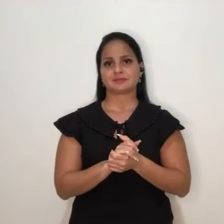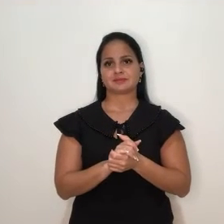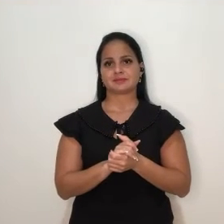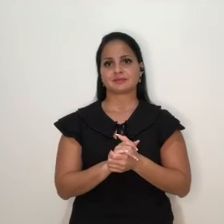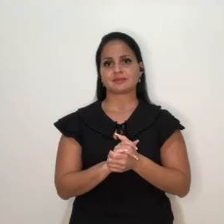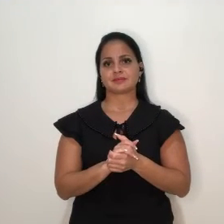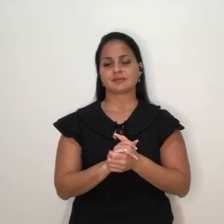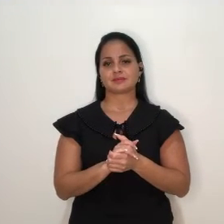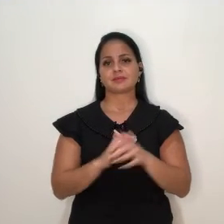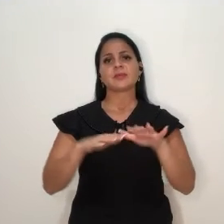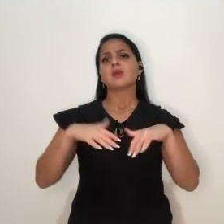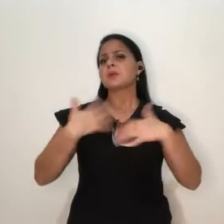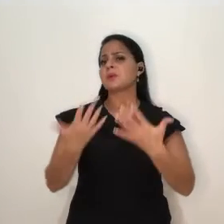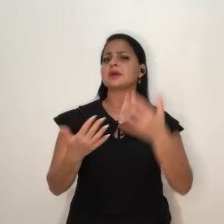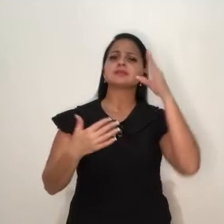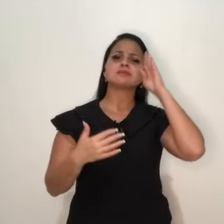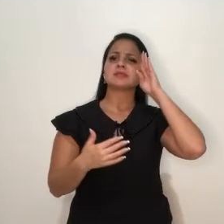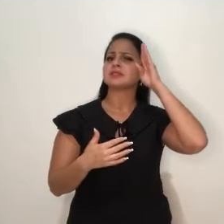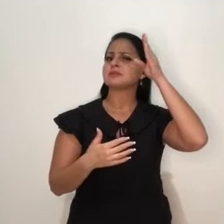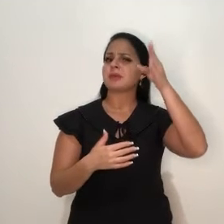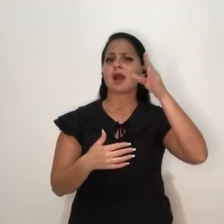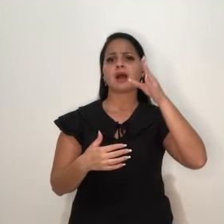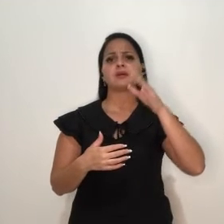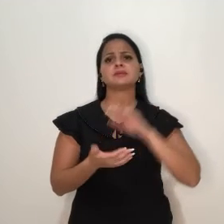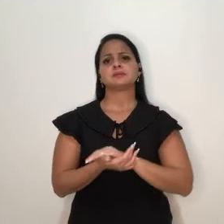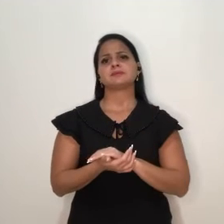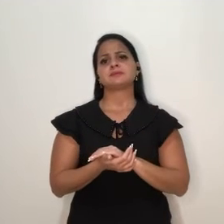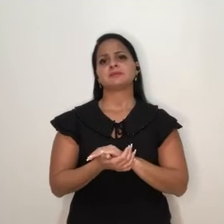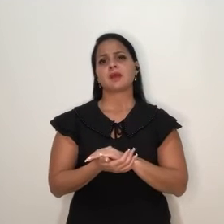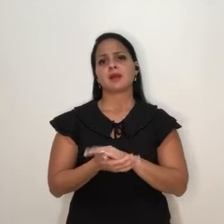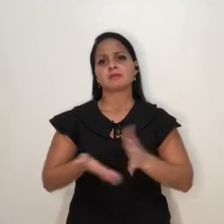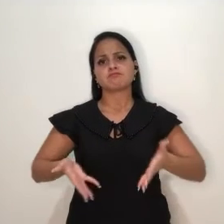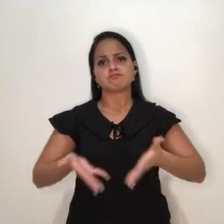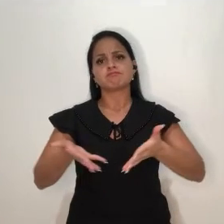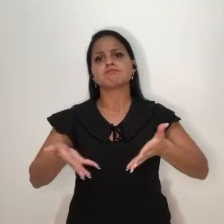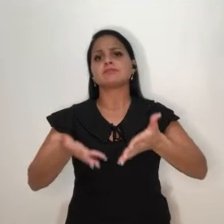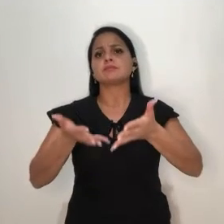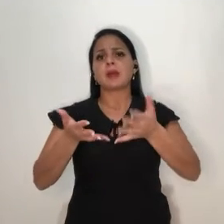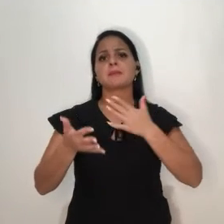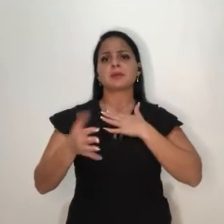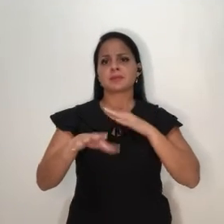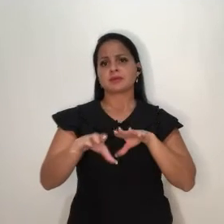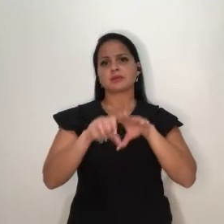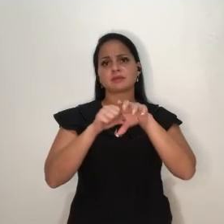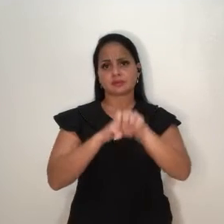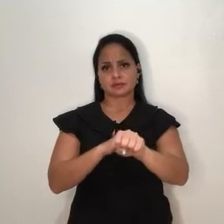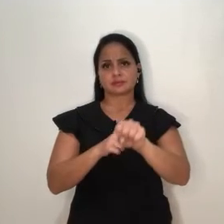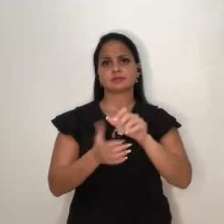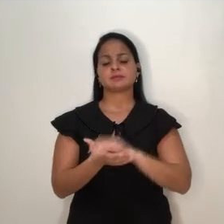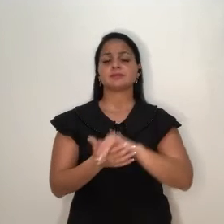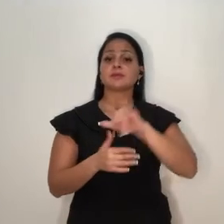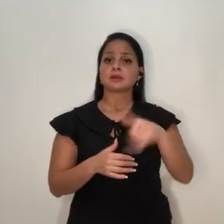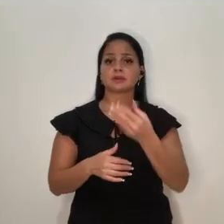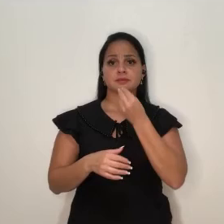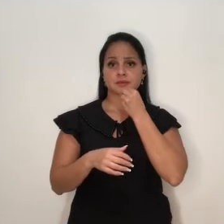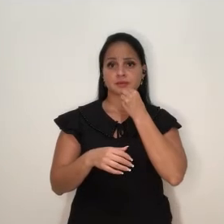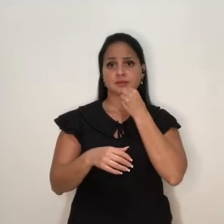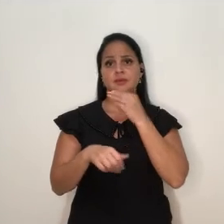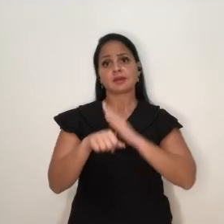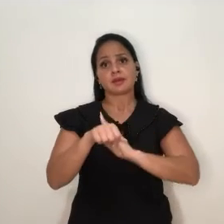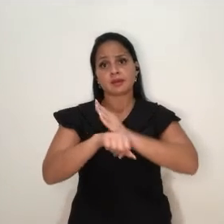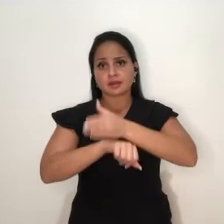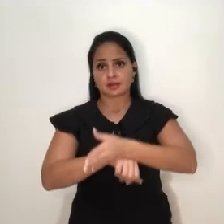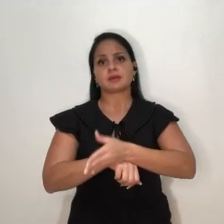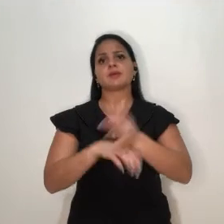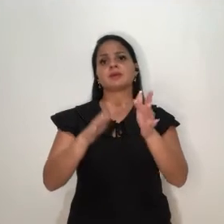programa para a minha formação? A oportunidade de entrar em contato com diferentes abordagens e metodologias de